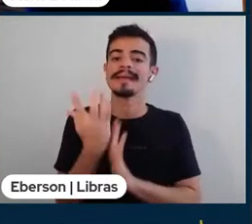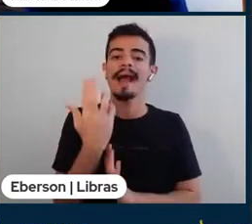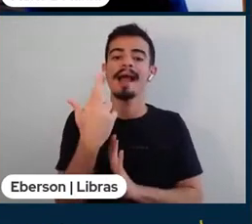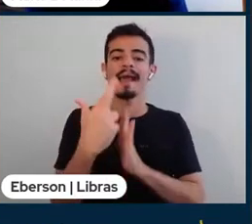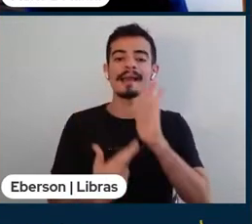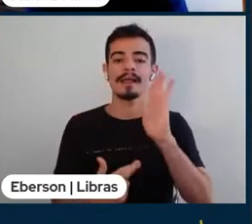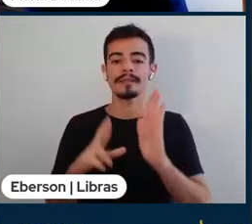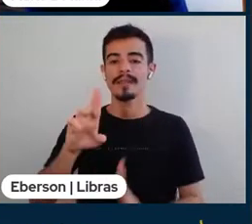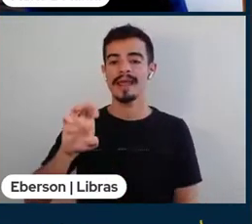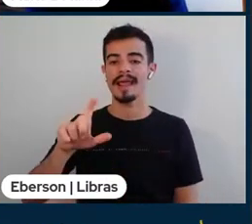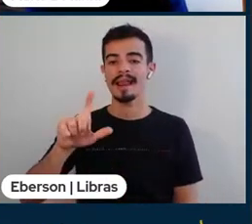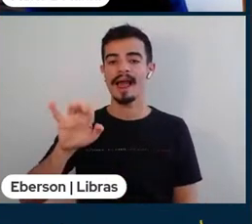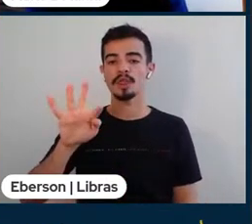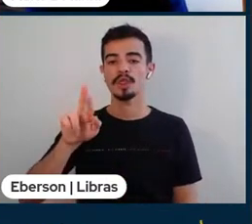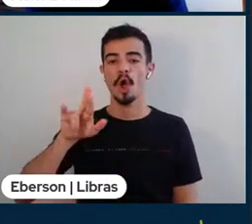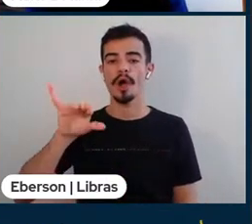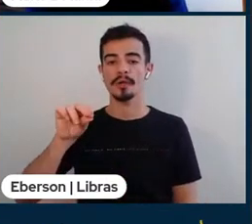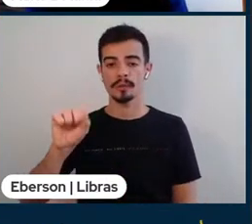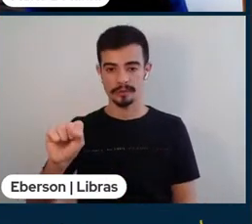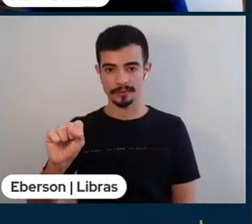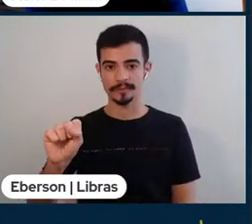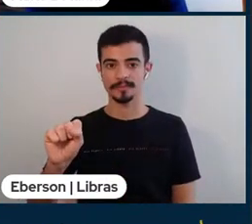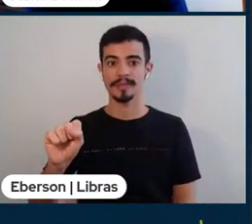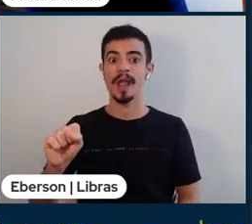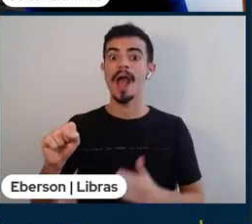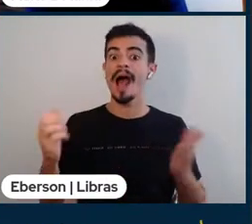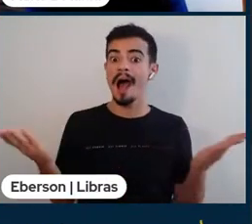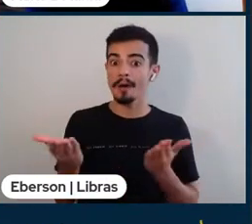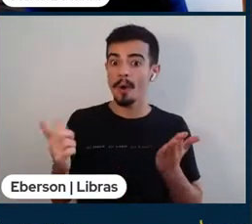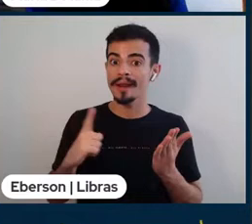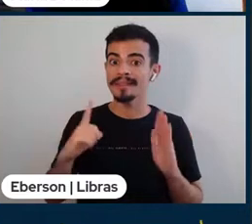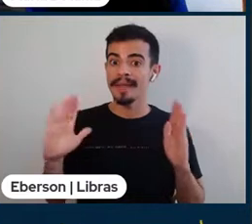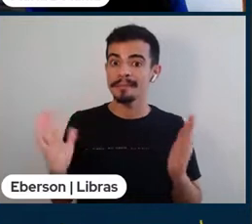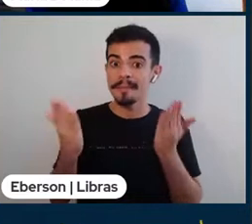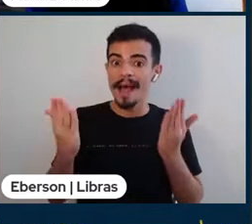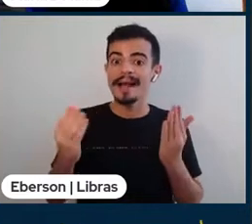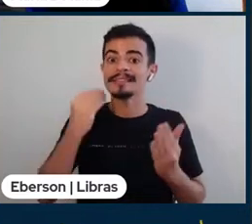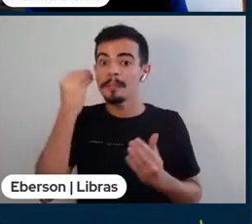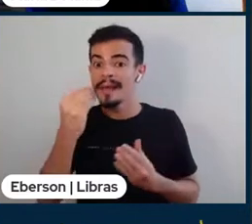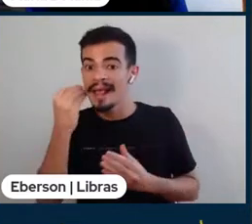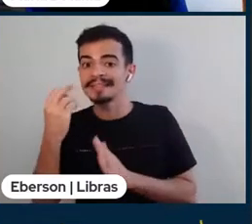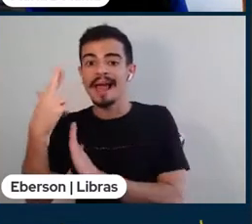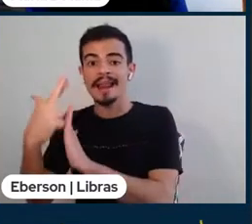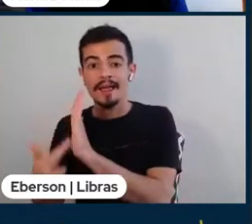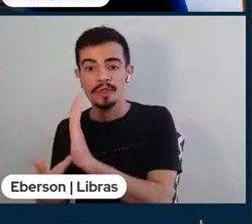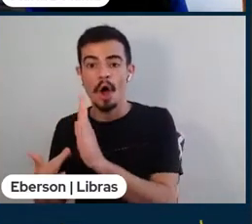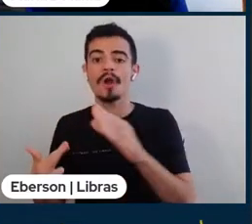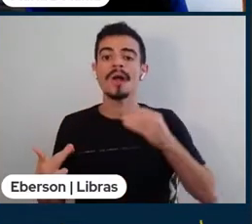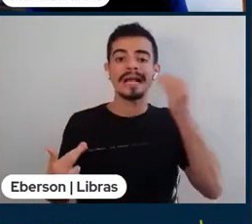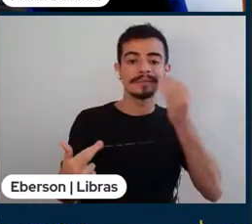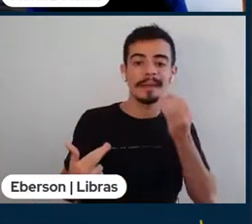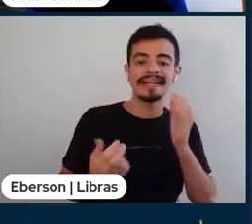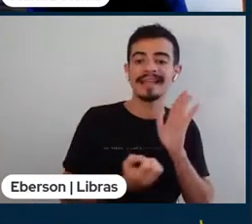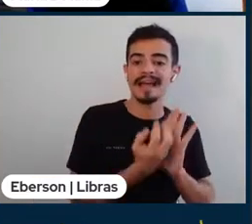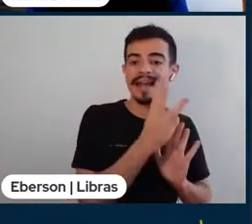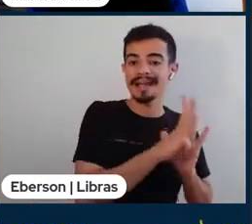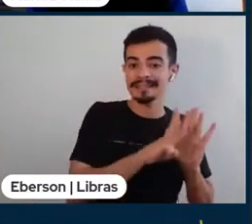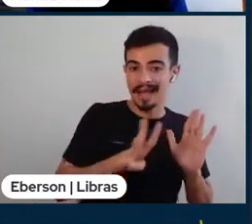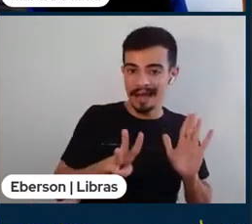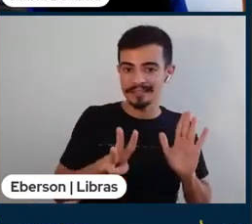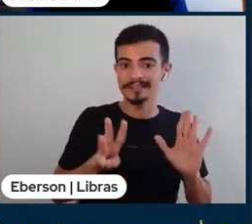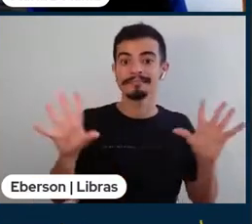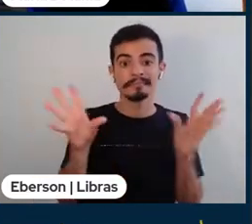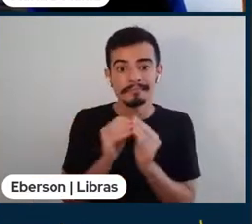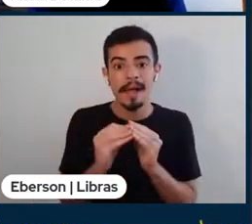hoje, com certeza, eu uso essas duas experiências de relatórios, de fazer site, para fazer sistemas